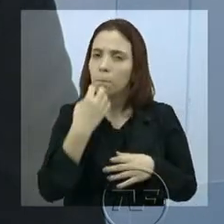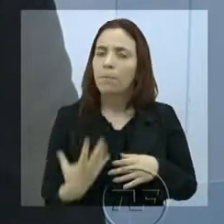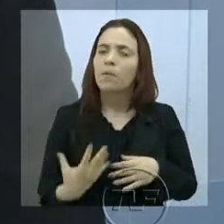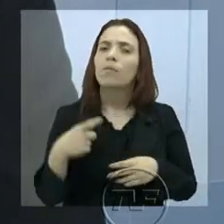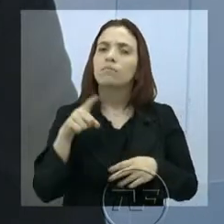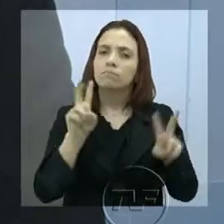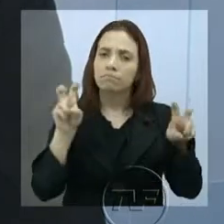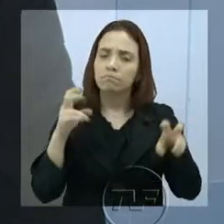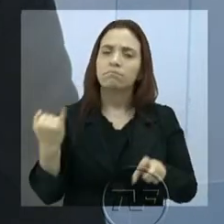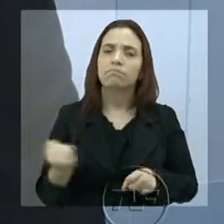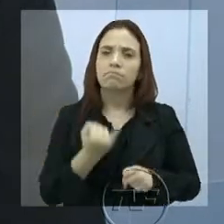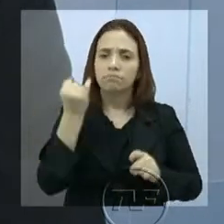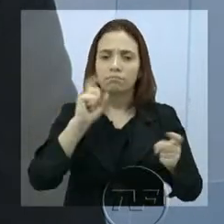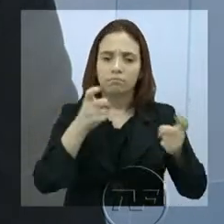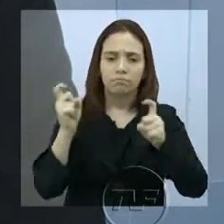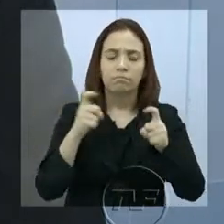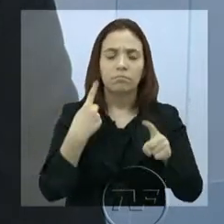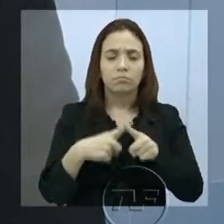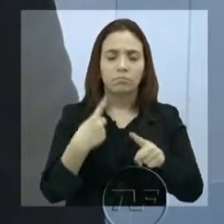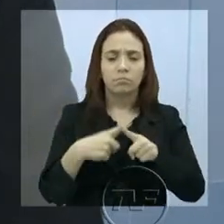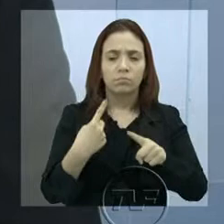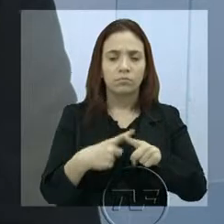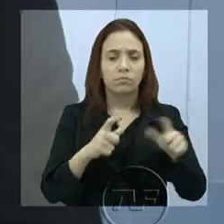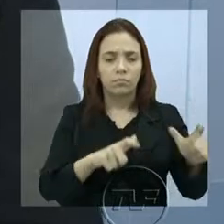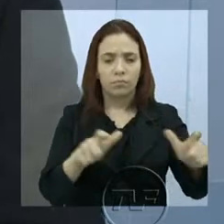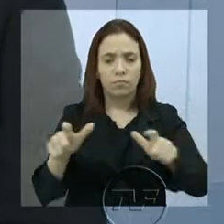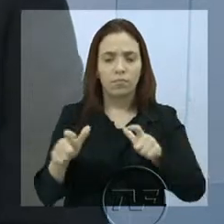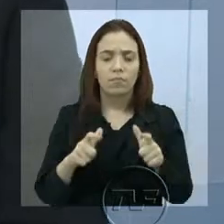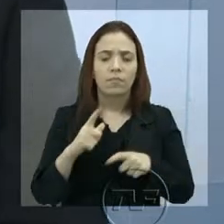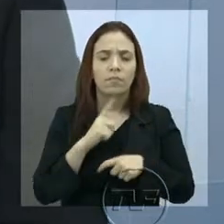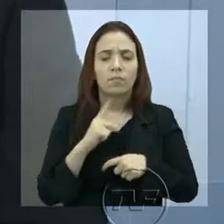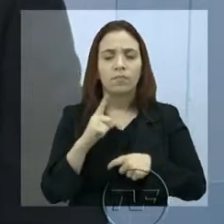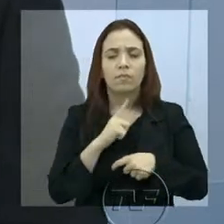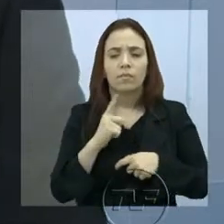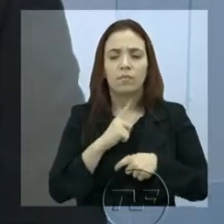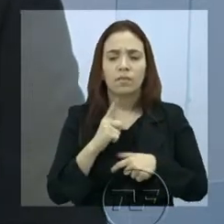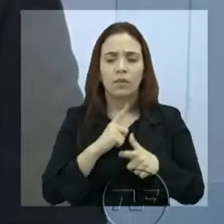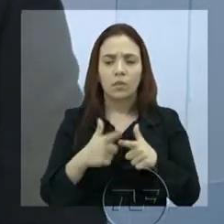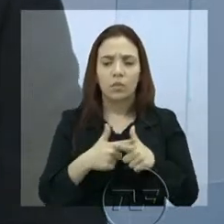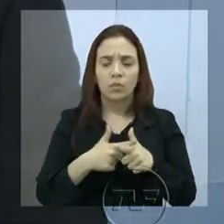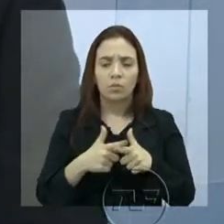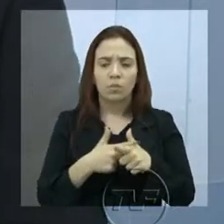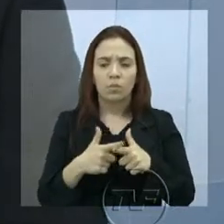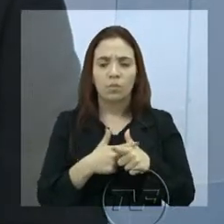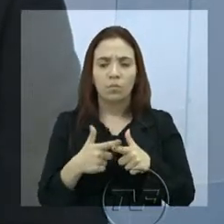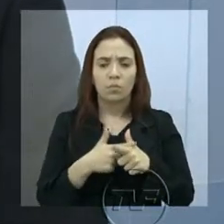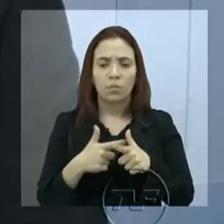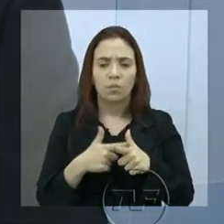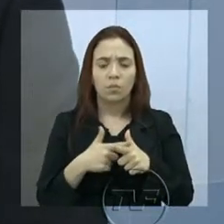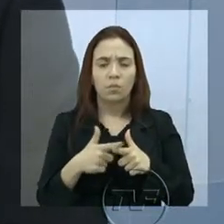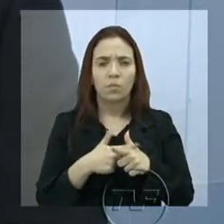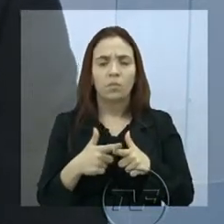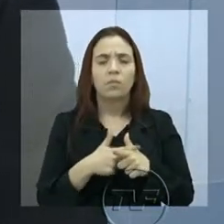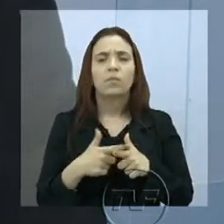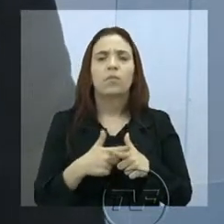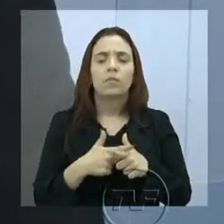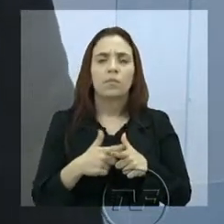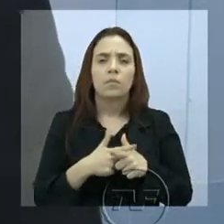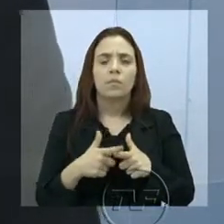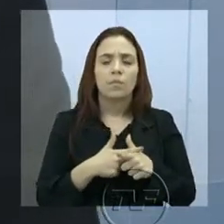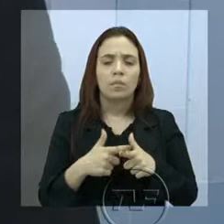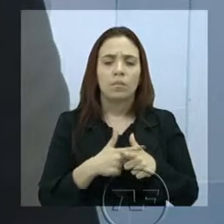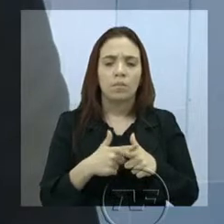Porque, literalmente, essas regiões onde tem esses borrões, onde tem esses problemas de divisas, elas acabam